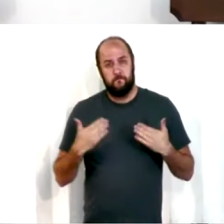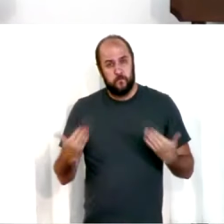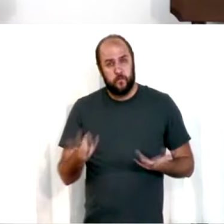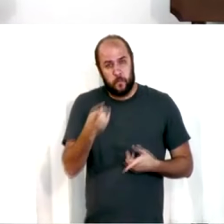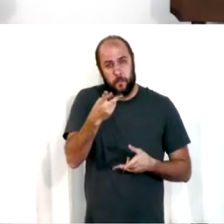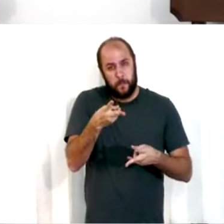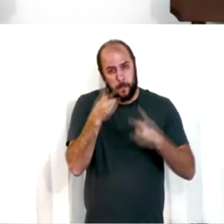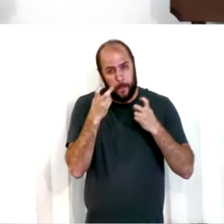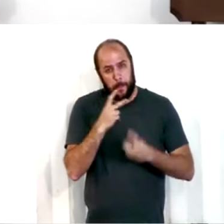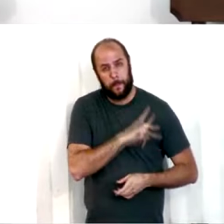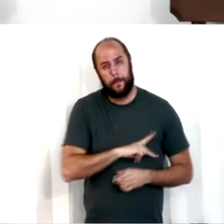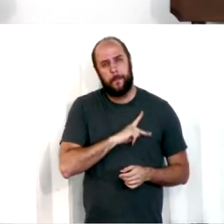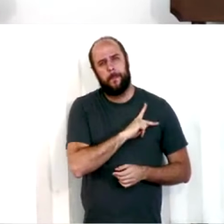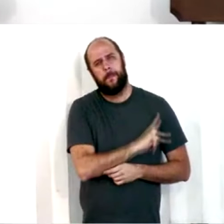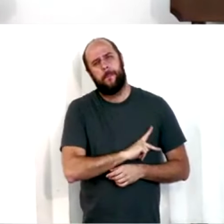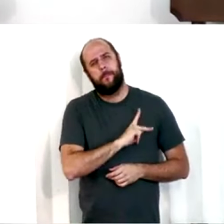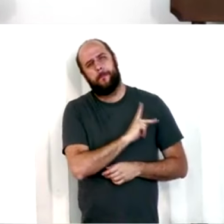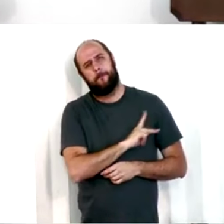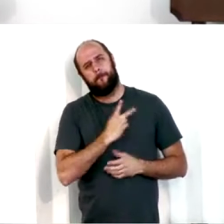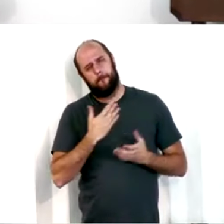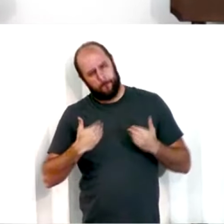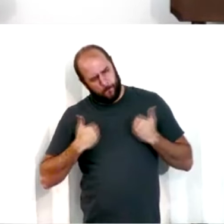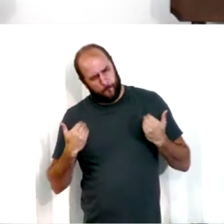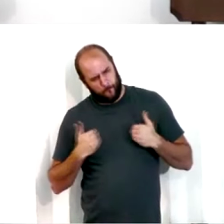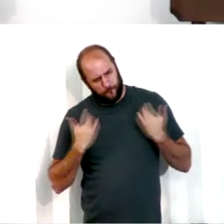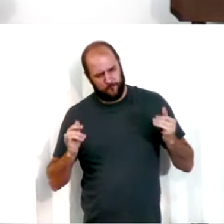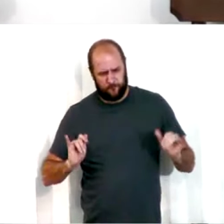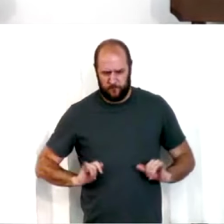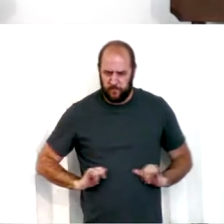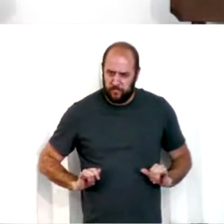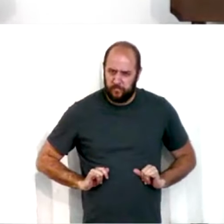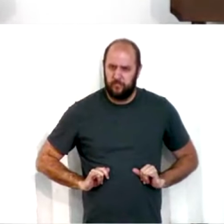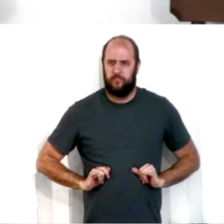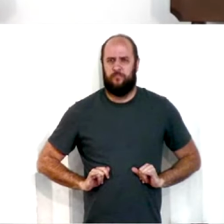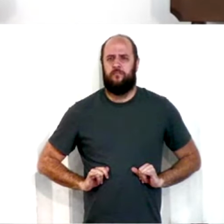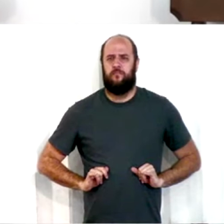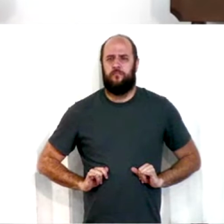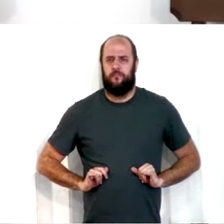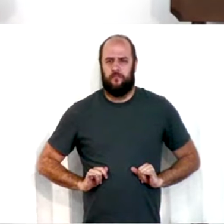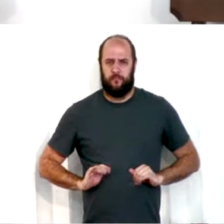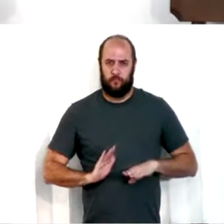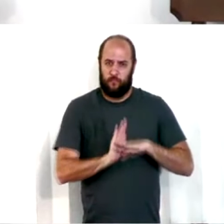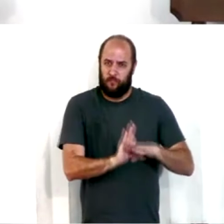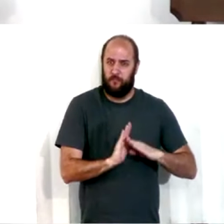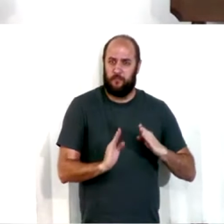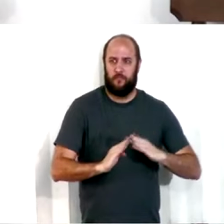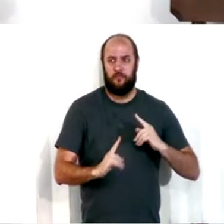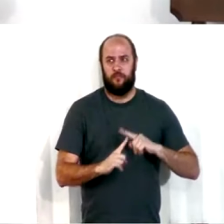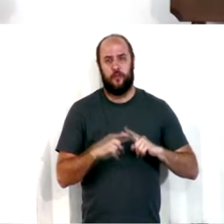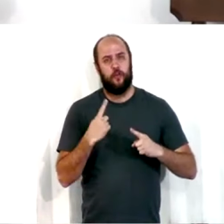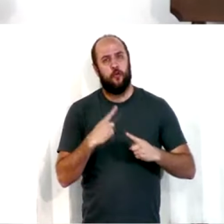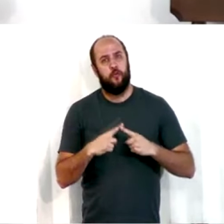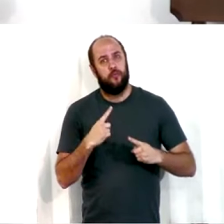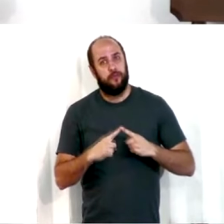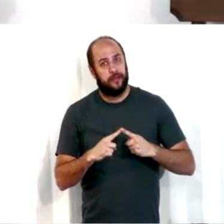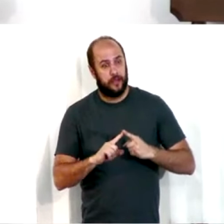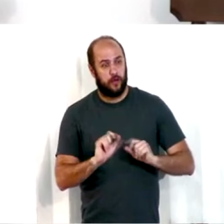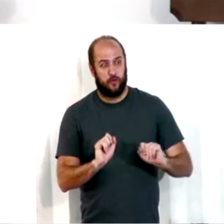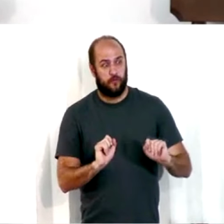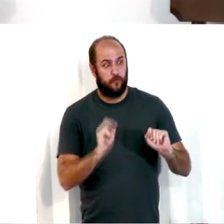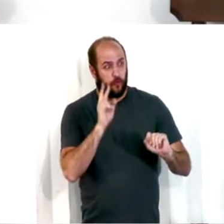que Paulo se alegra nos seus sofrimentos em favor da igreja por causa dos frutos que ele vê